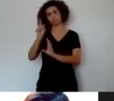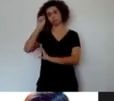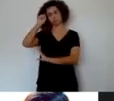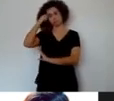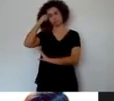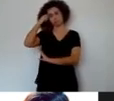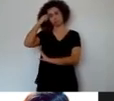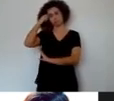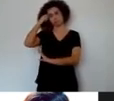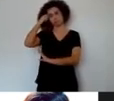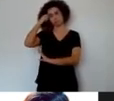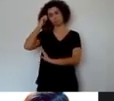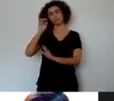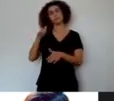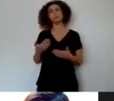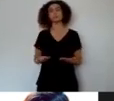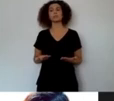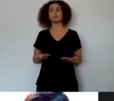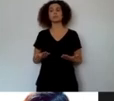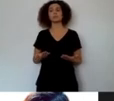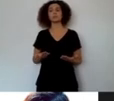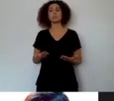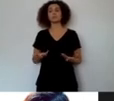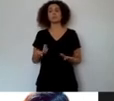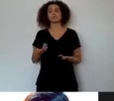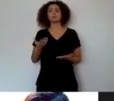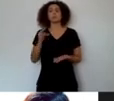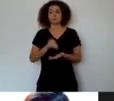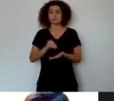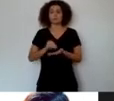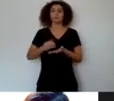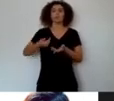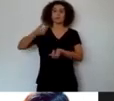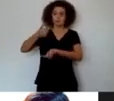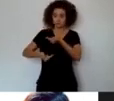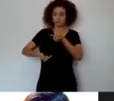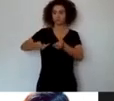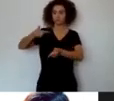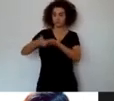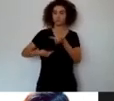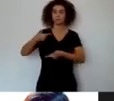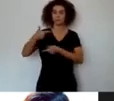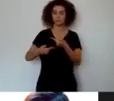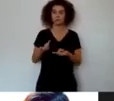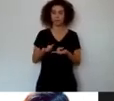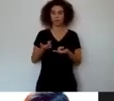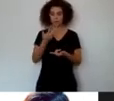Então, ainda assim, ainda temos muitas lutas, e essa questão da solidão de estar